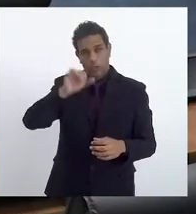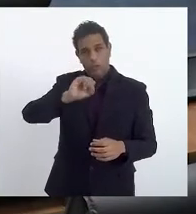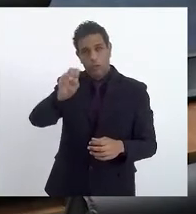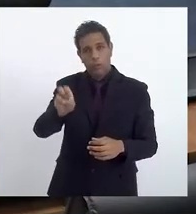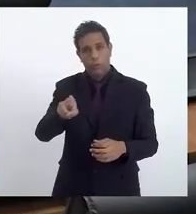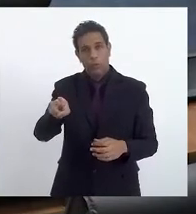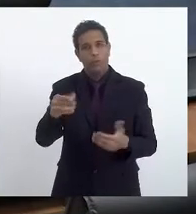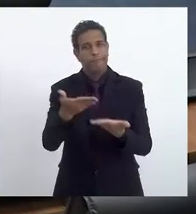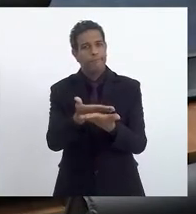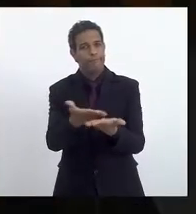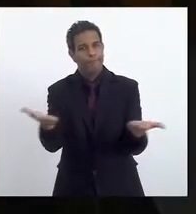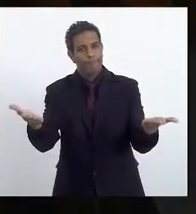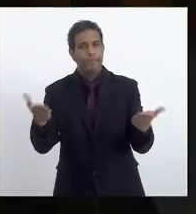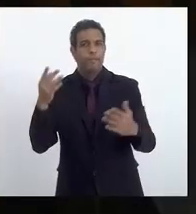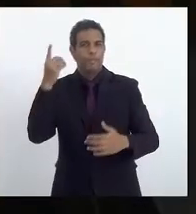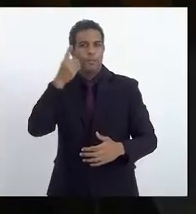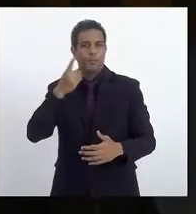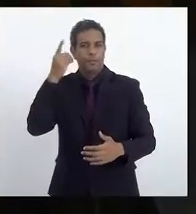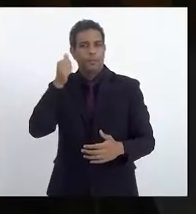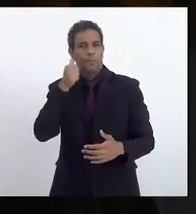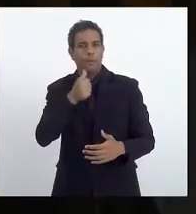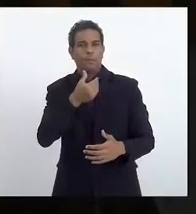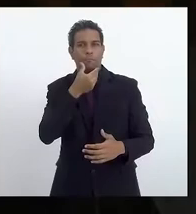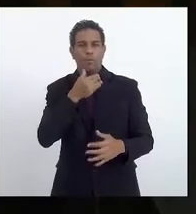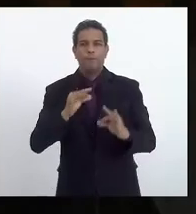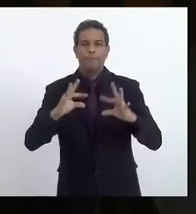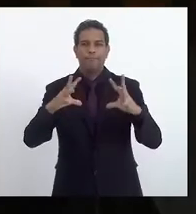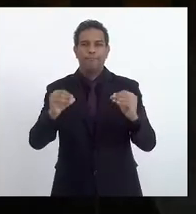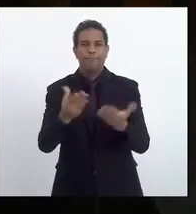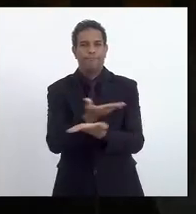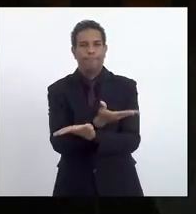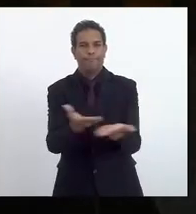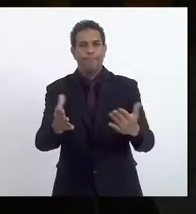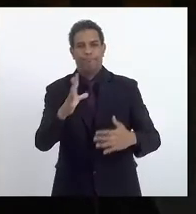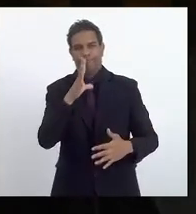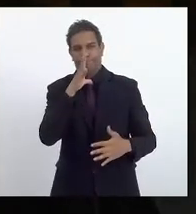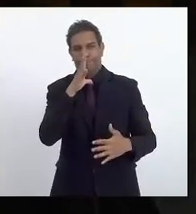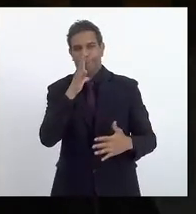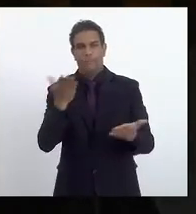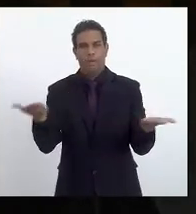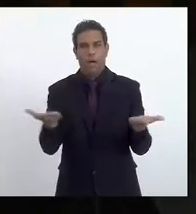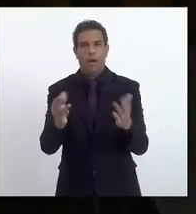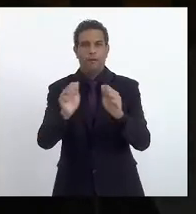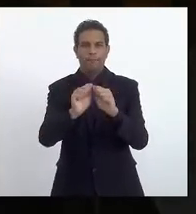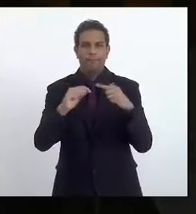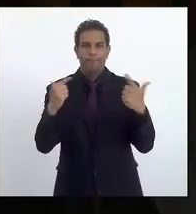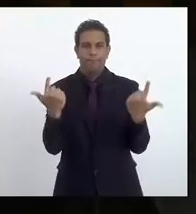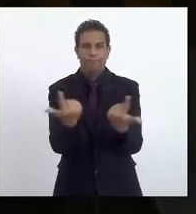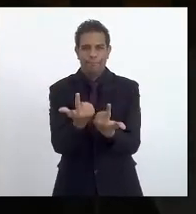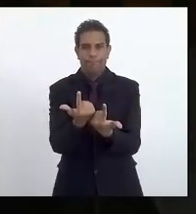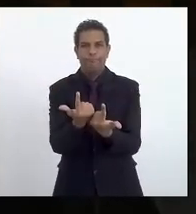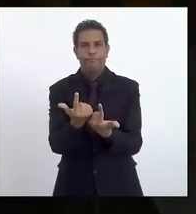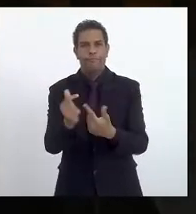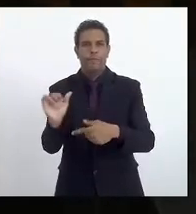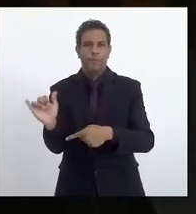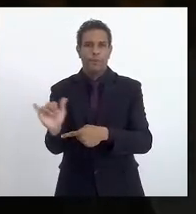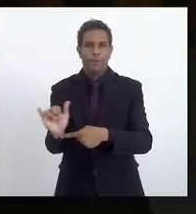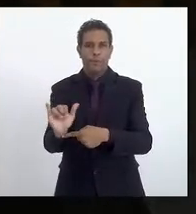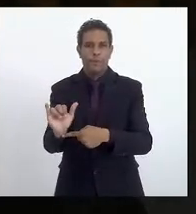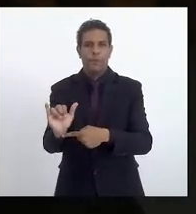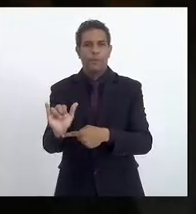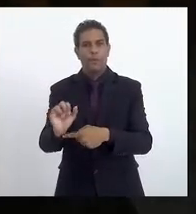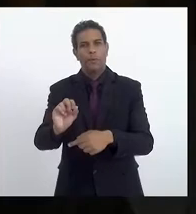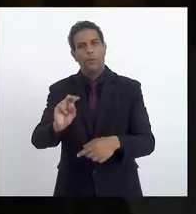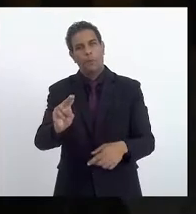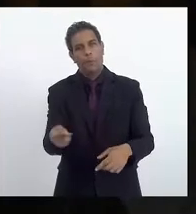senhoras e senhores deputados que nos assistem de forma